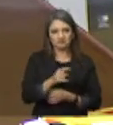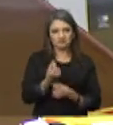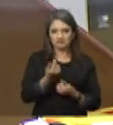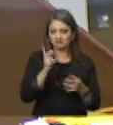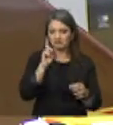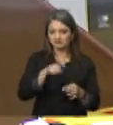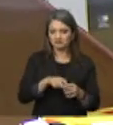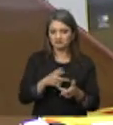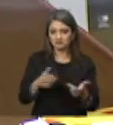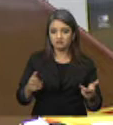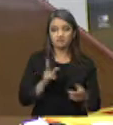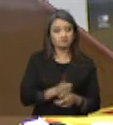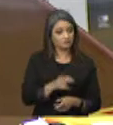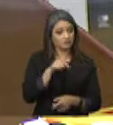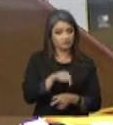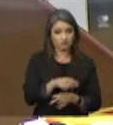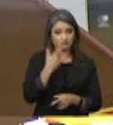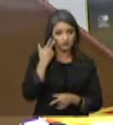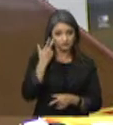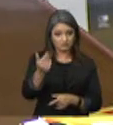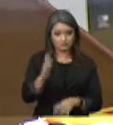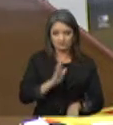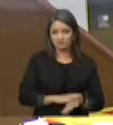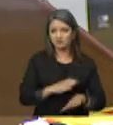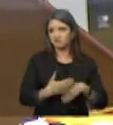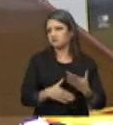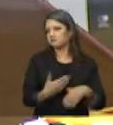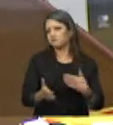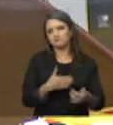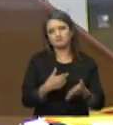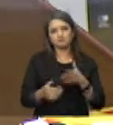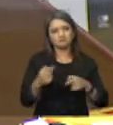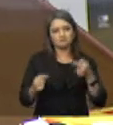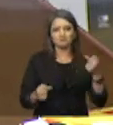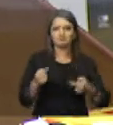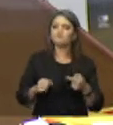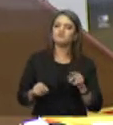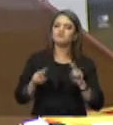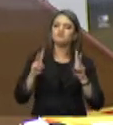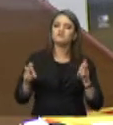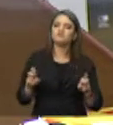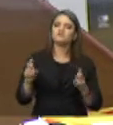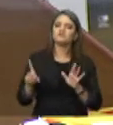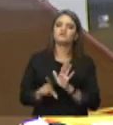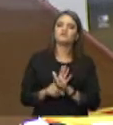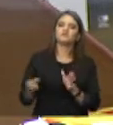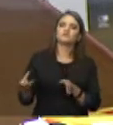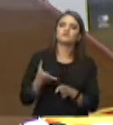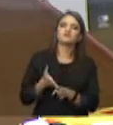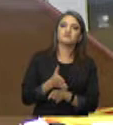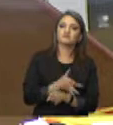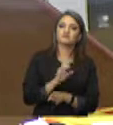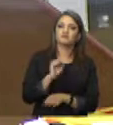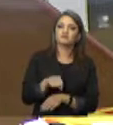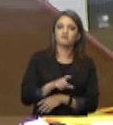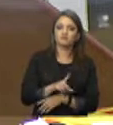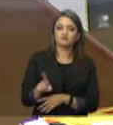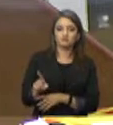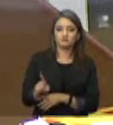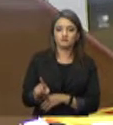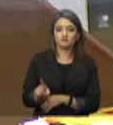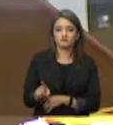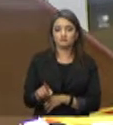elas continuam empresta credíveis independentemente de qualquer discussão sobre a retroatividade ou não da nova lei as